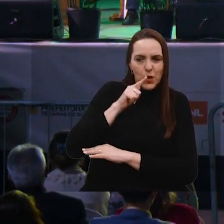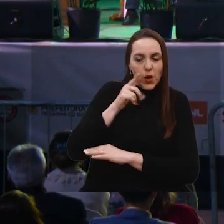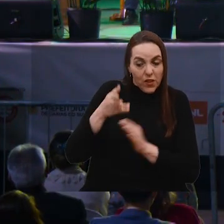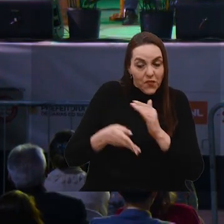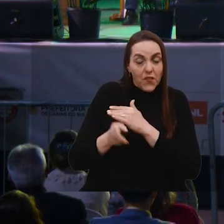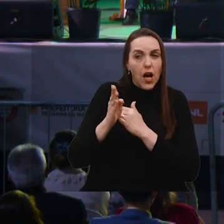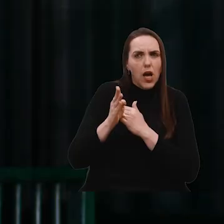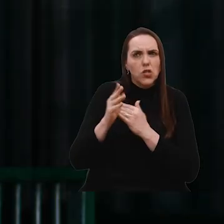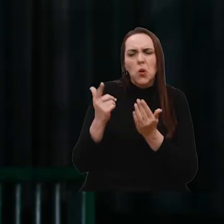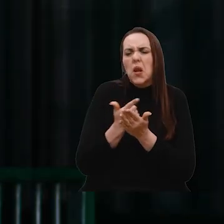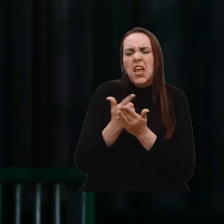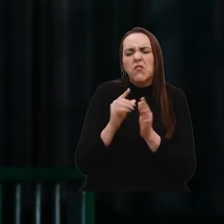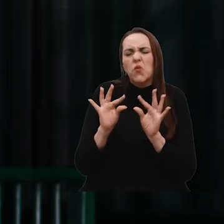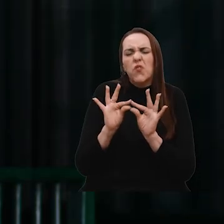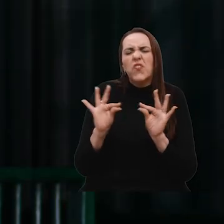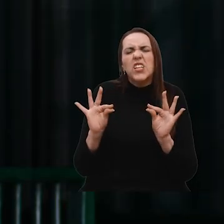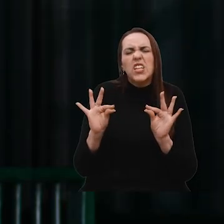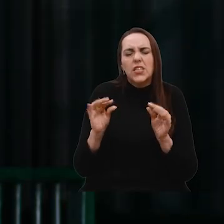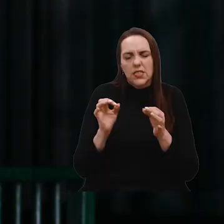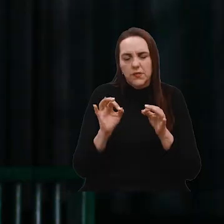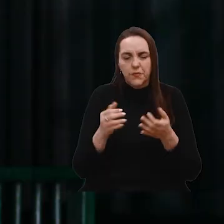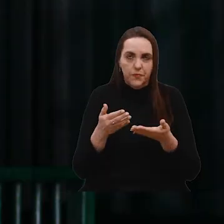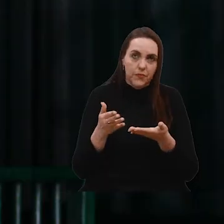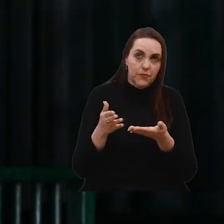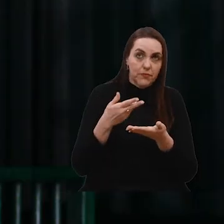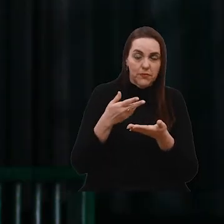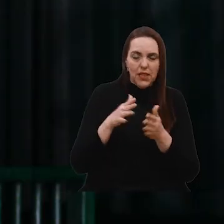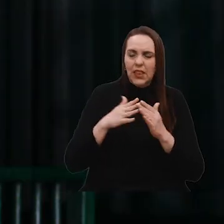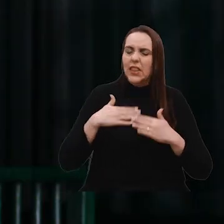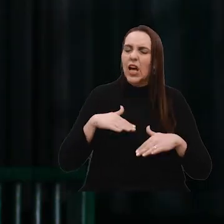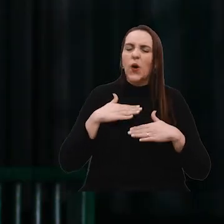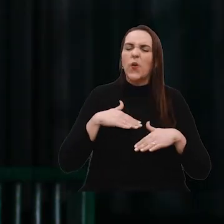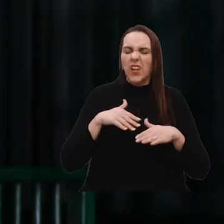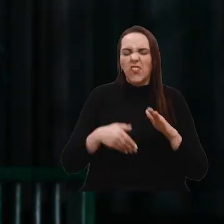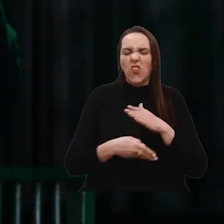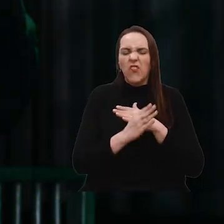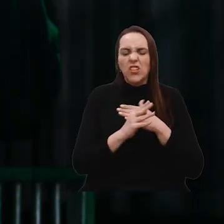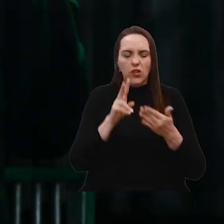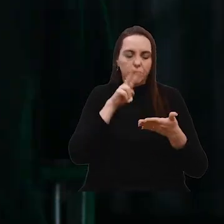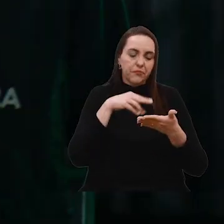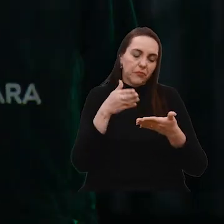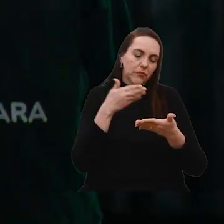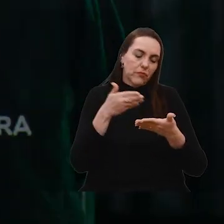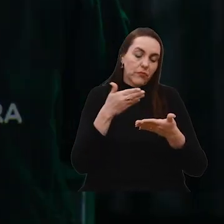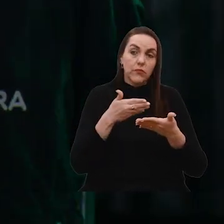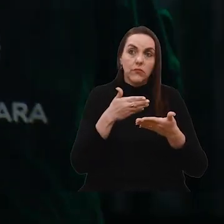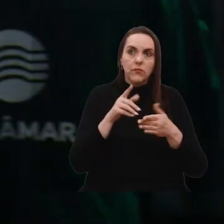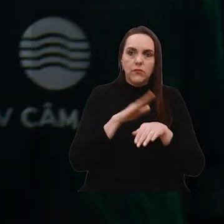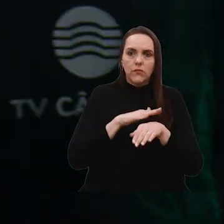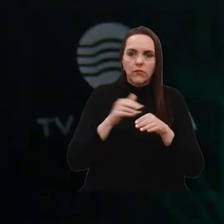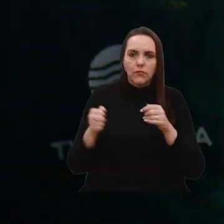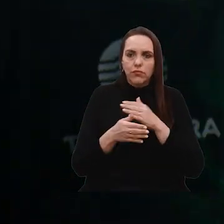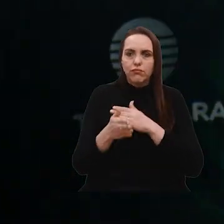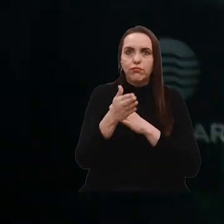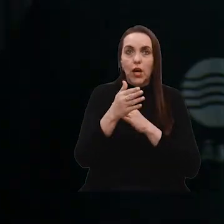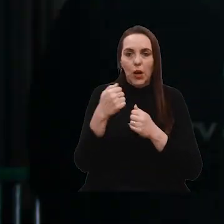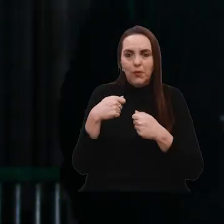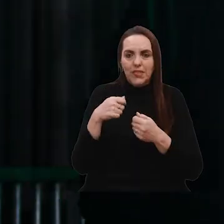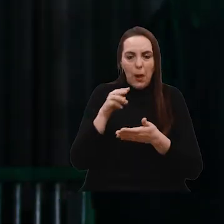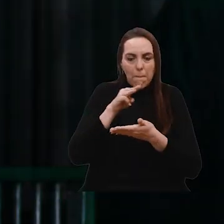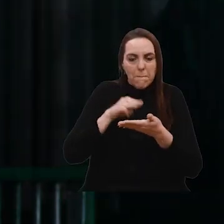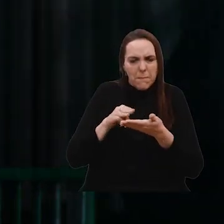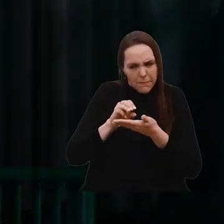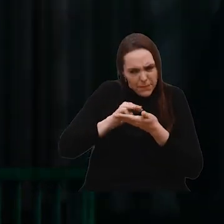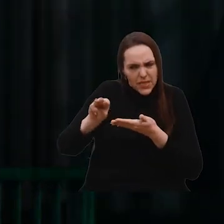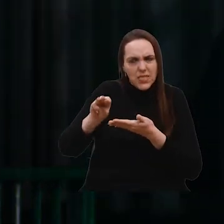levei, presidente Lucas, em uma viagem. É um livro fininho, vai ser tranquilo, vou levar numa viagem. E durante